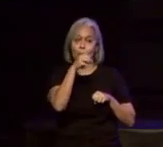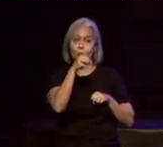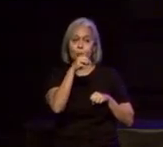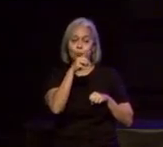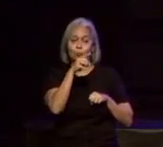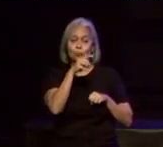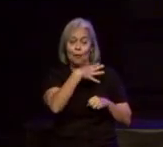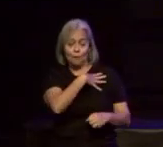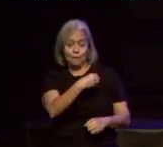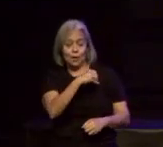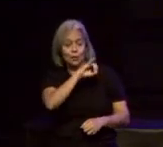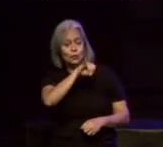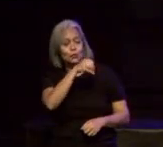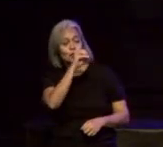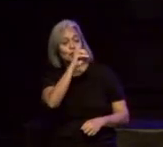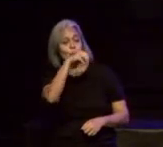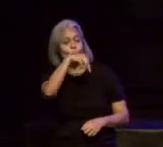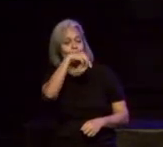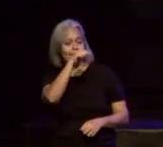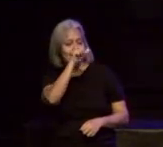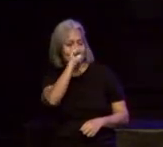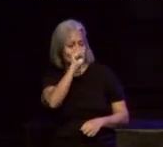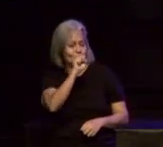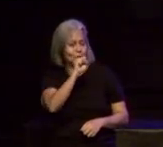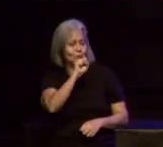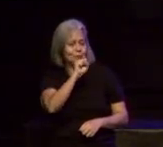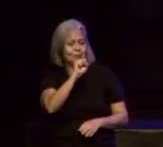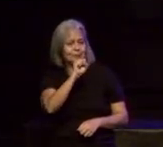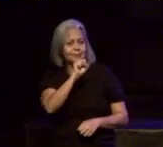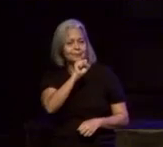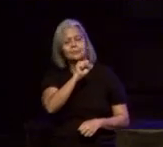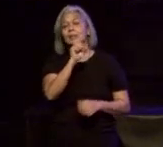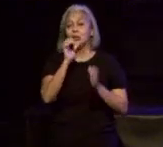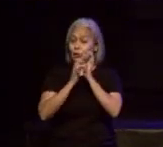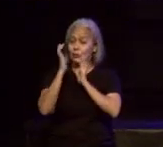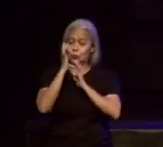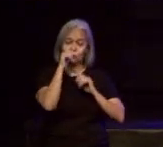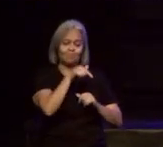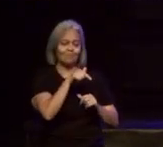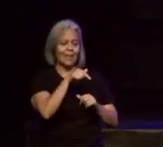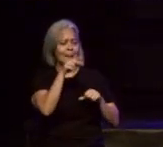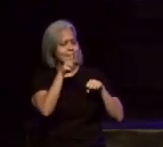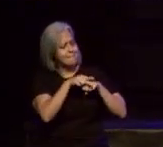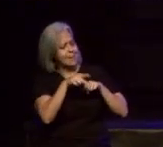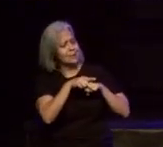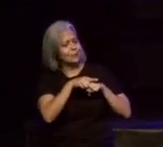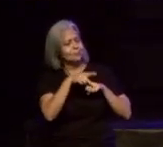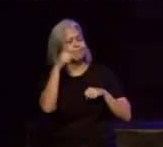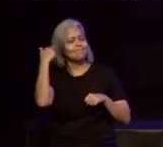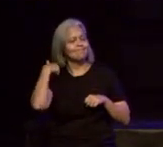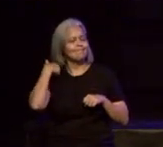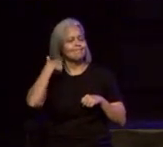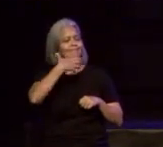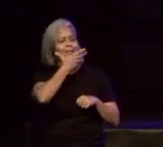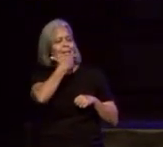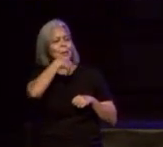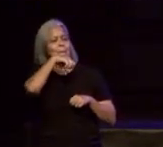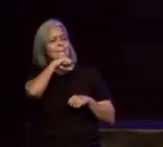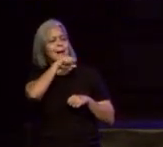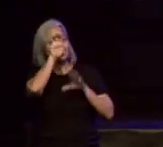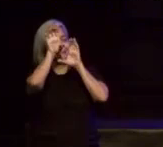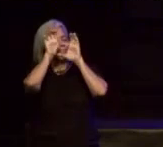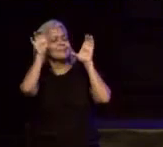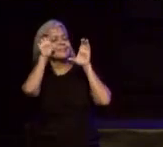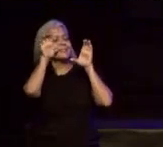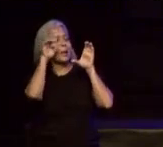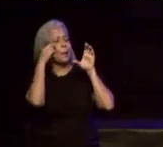de Jonas, mesma pessoa, né? E ele fala, foi meu pai no céu, Jesus está falando com Pedro, foi meu pai